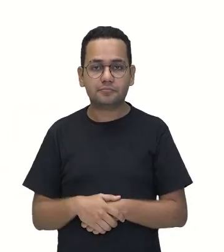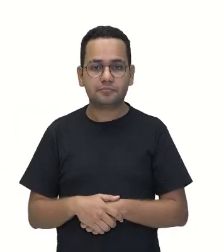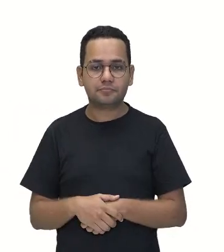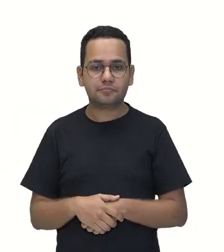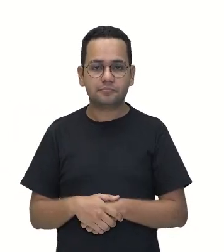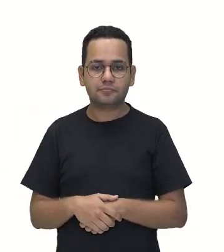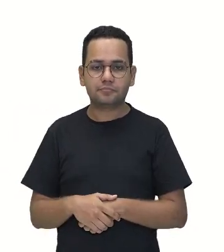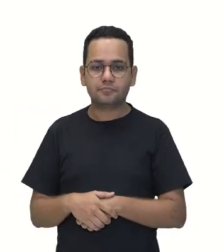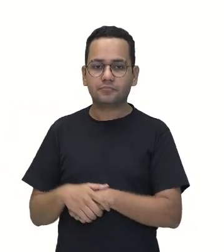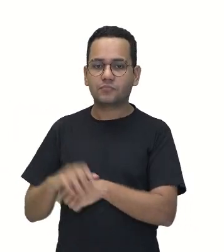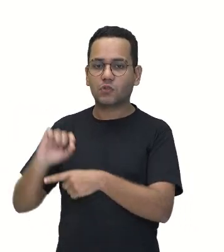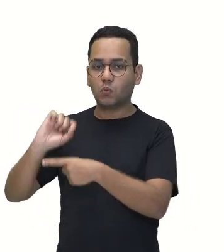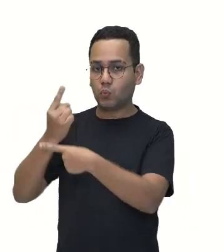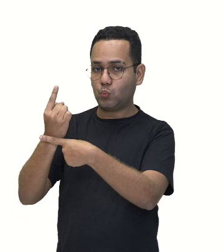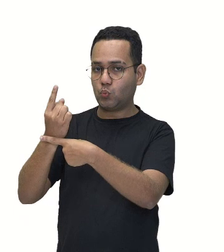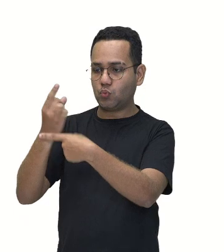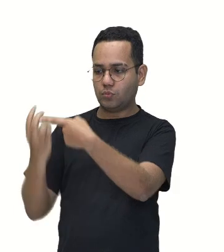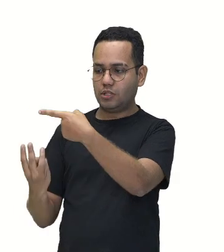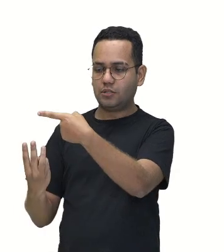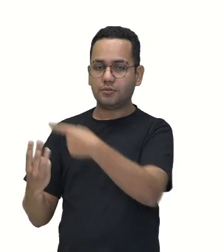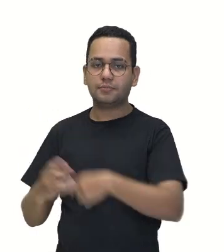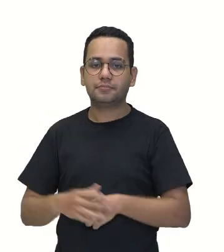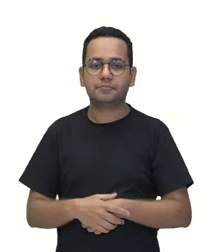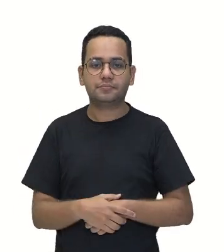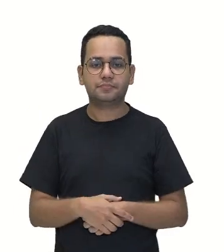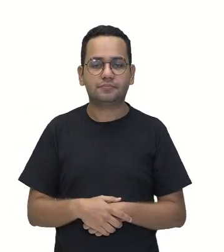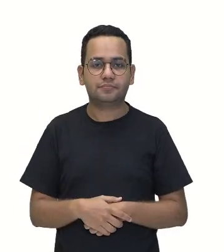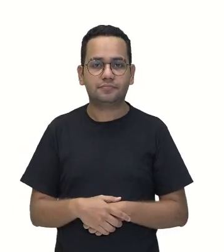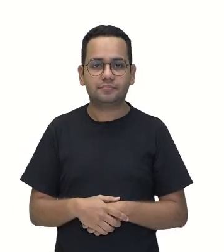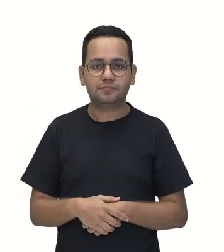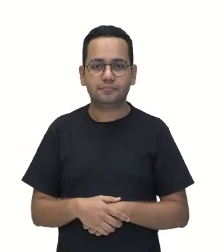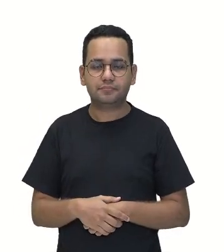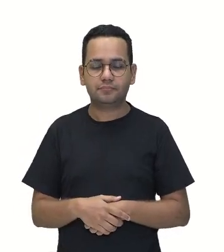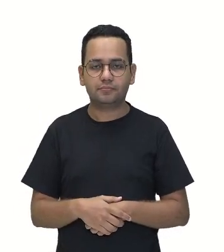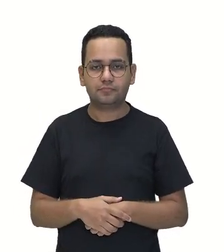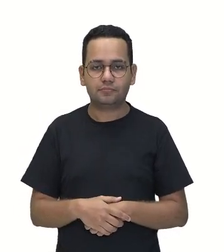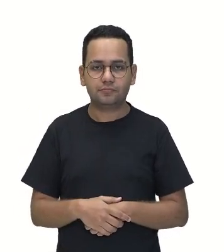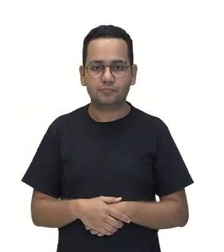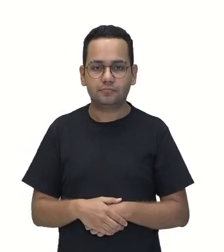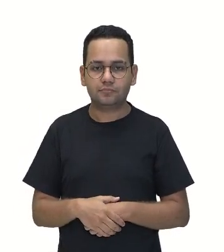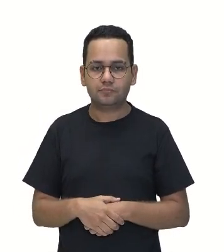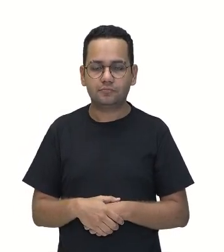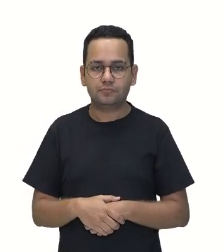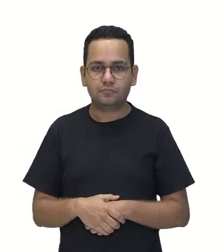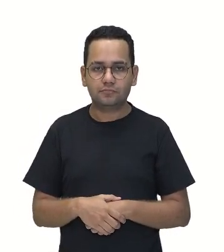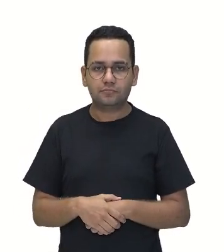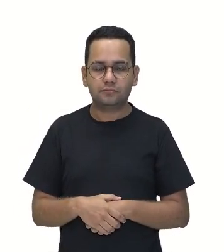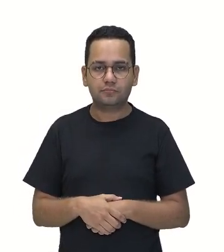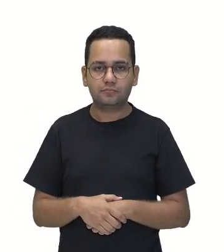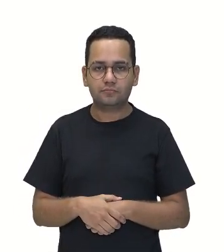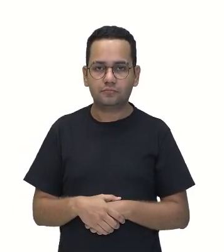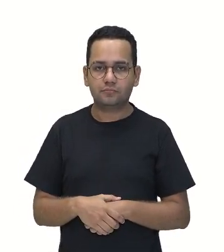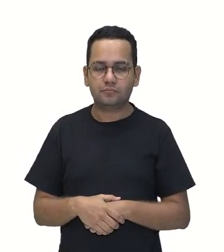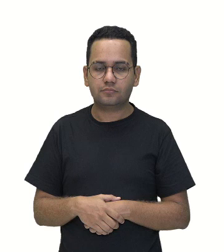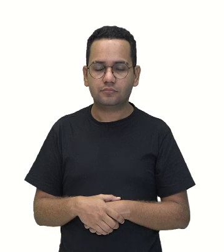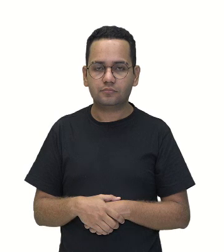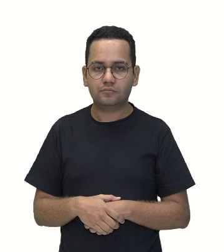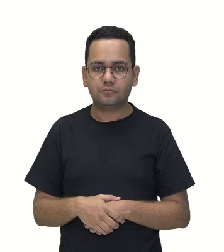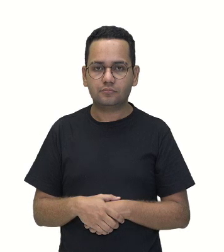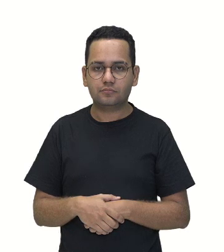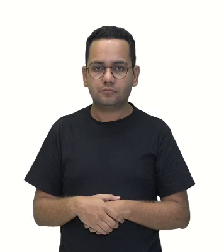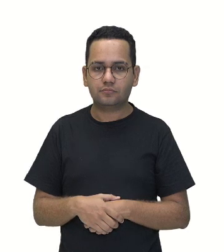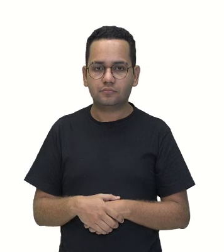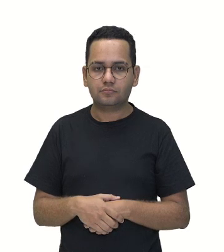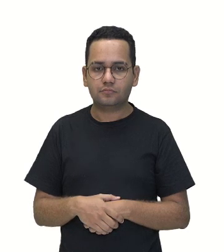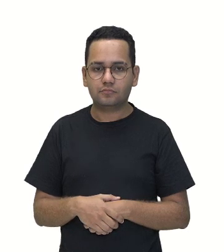fração então vai ficar 27 elev 1 so 3 veja eu